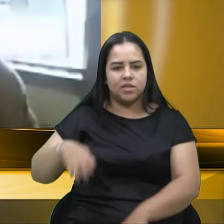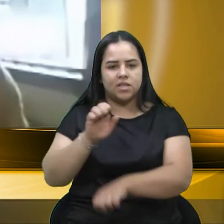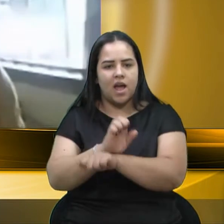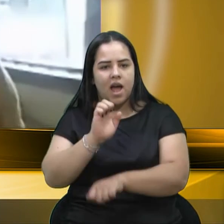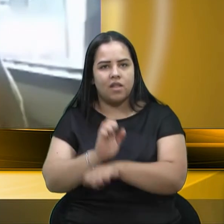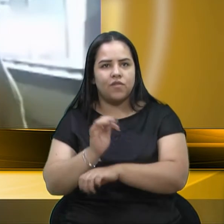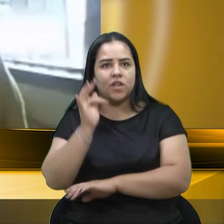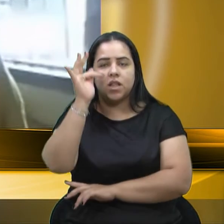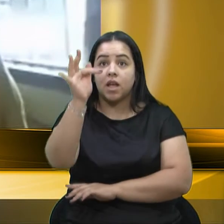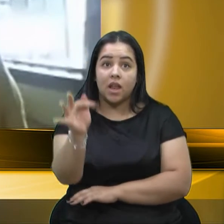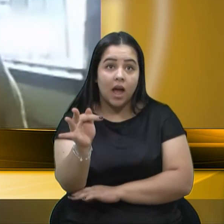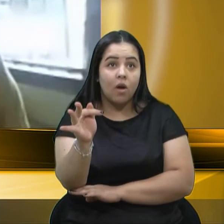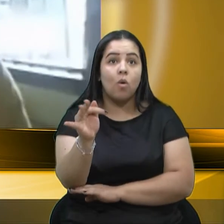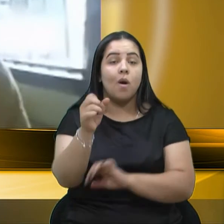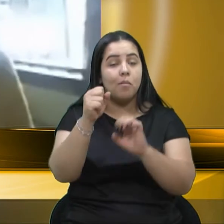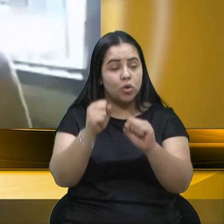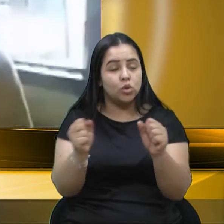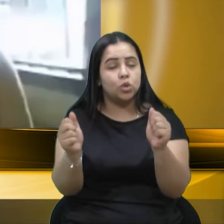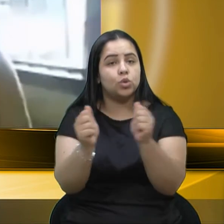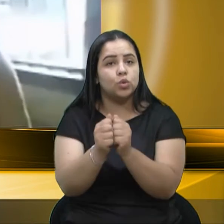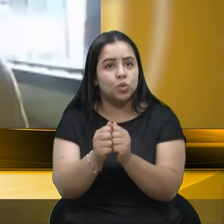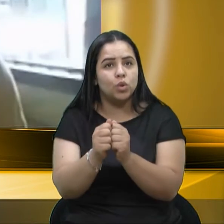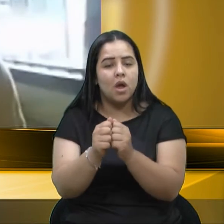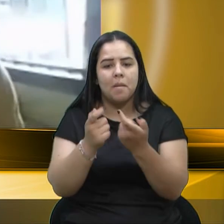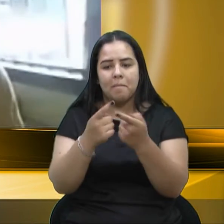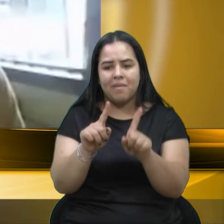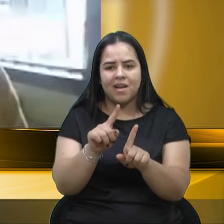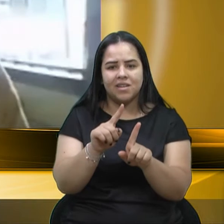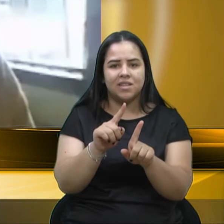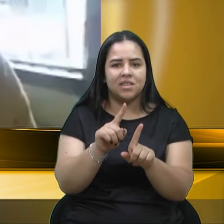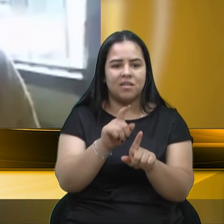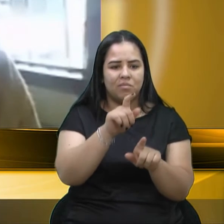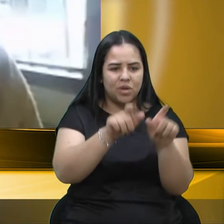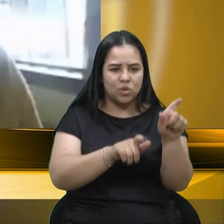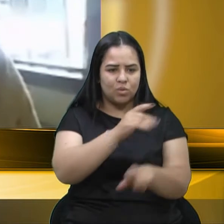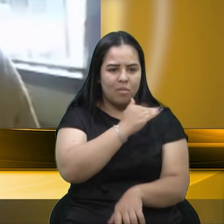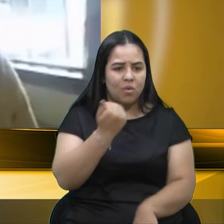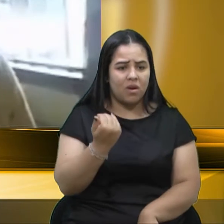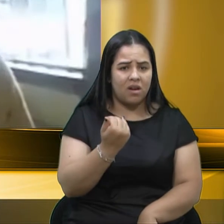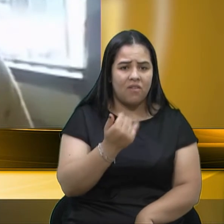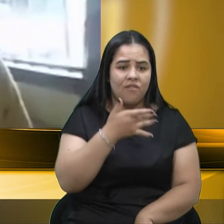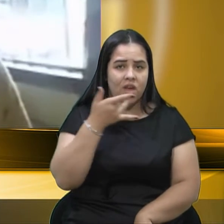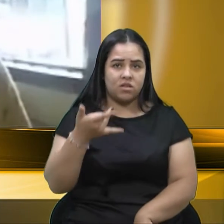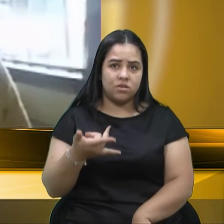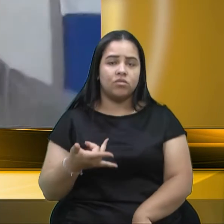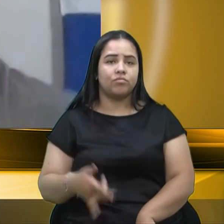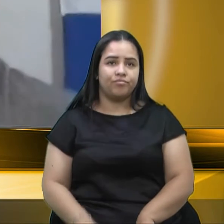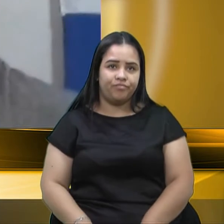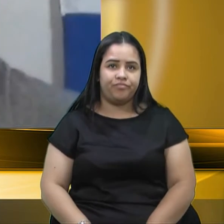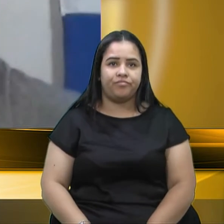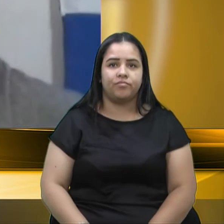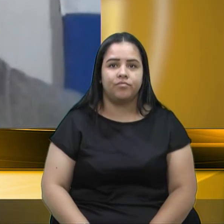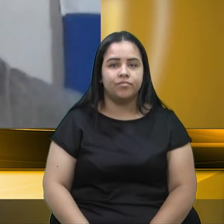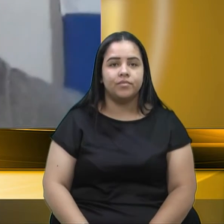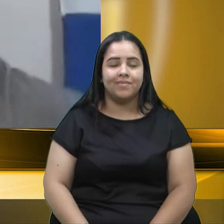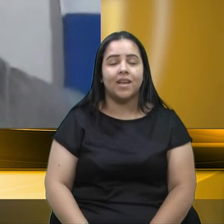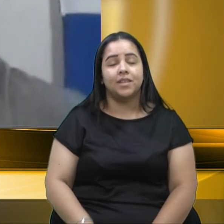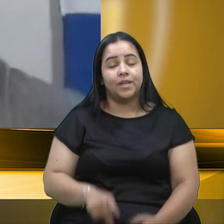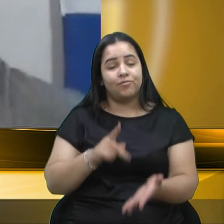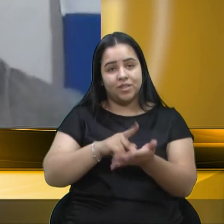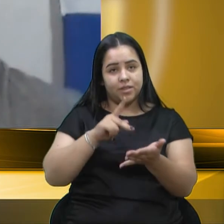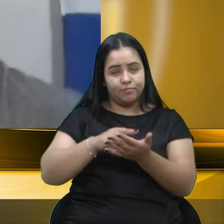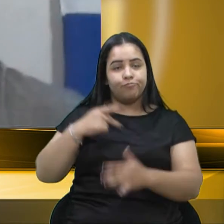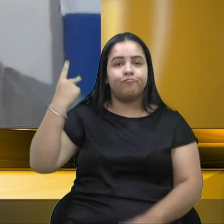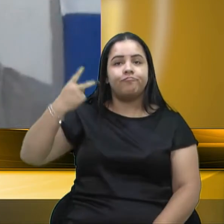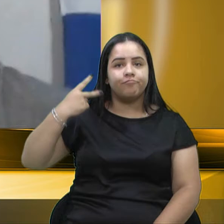povo morrer é fácil, né? Isso parece um projeto de governo, infelizmente. Tanto pode atuar, vereador Denise, que o artigo